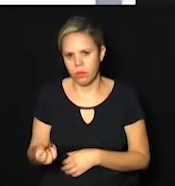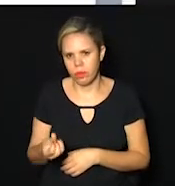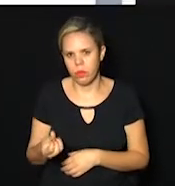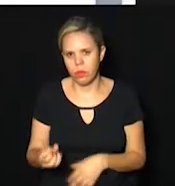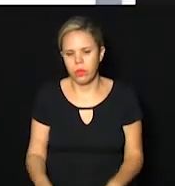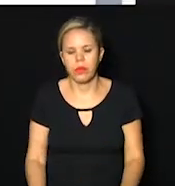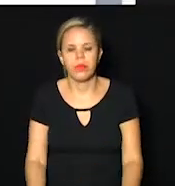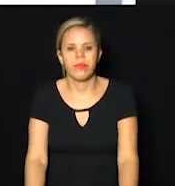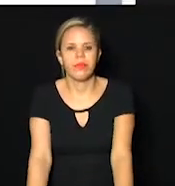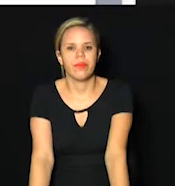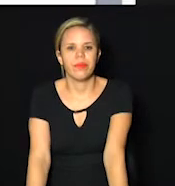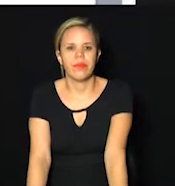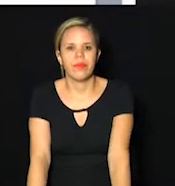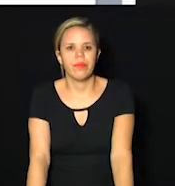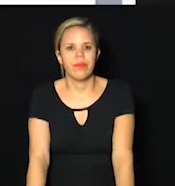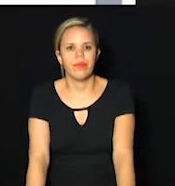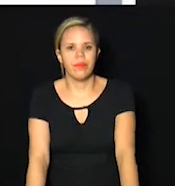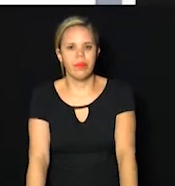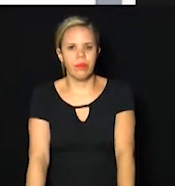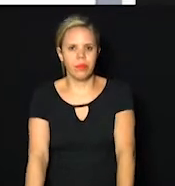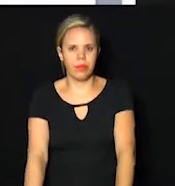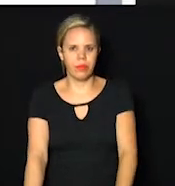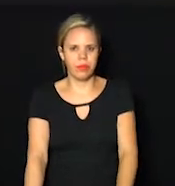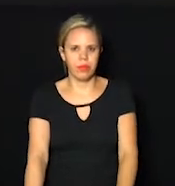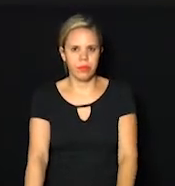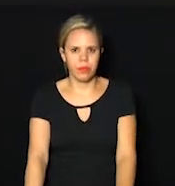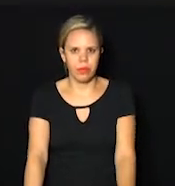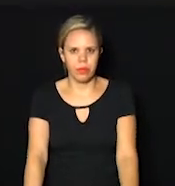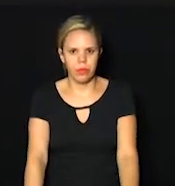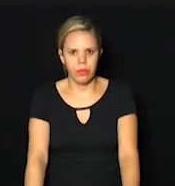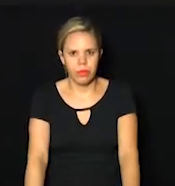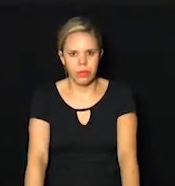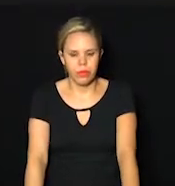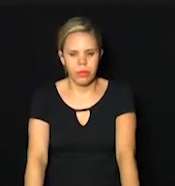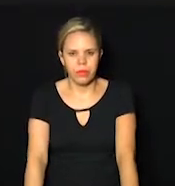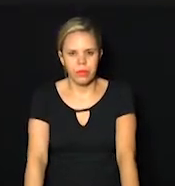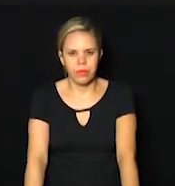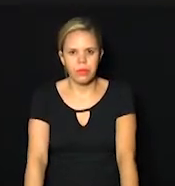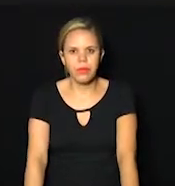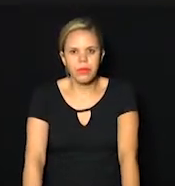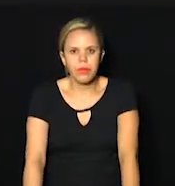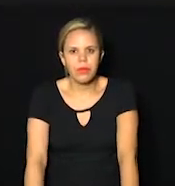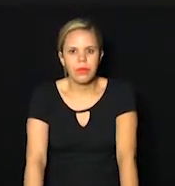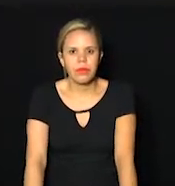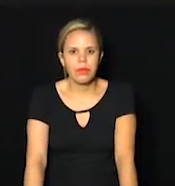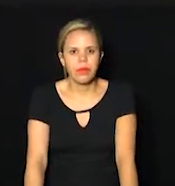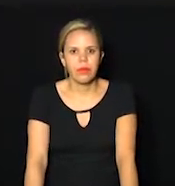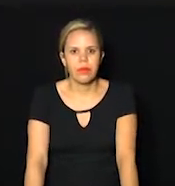19978293776. Deixa eu voltar aqui, porque agora eu não sei como... Pronto.